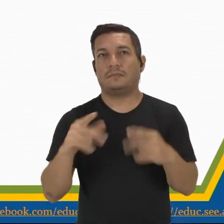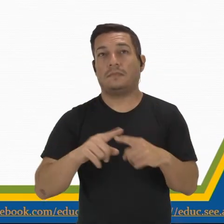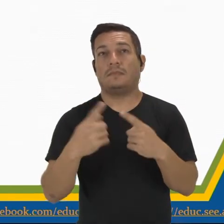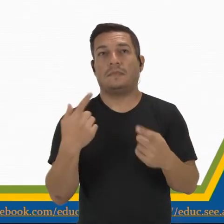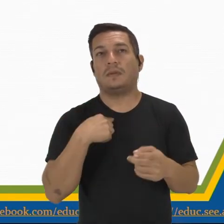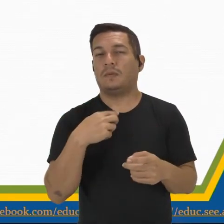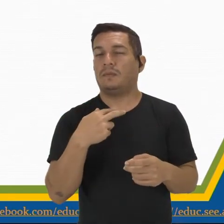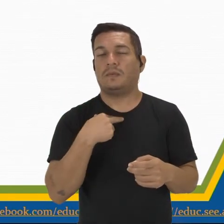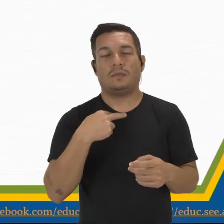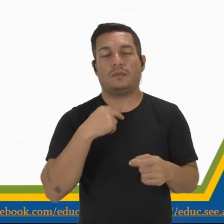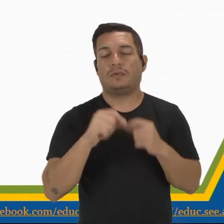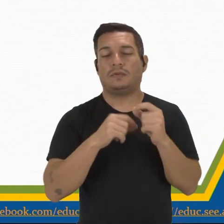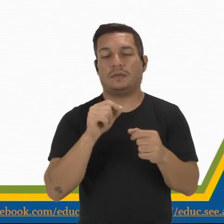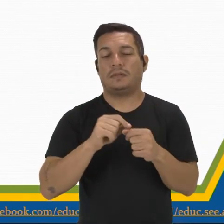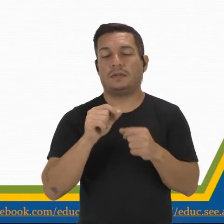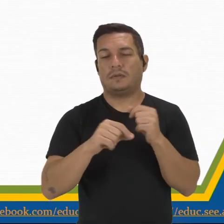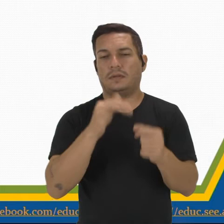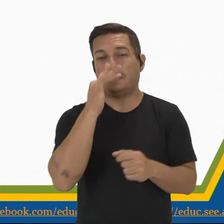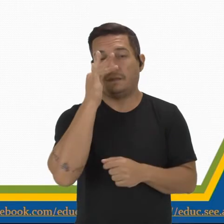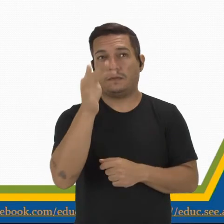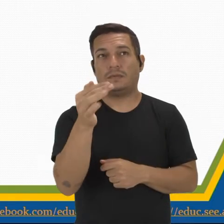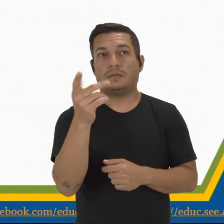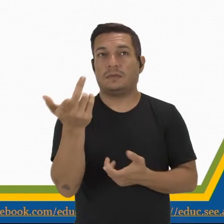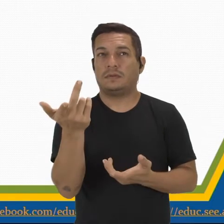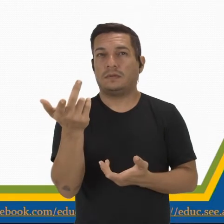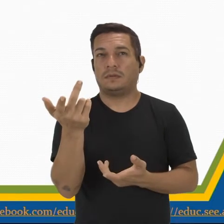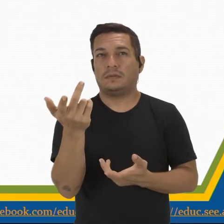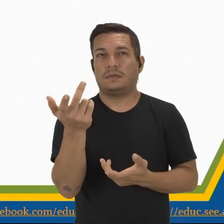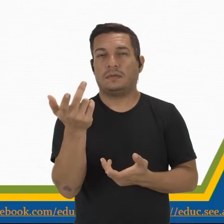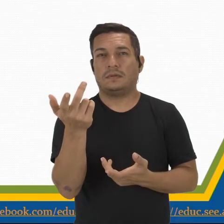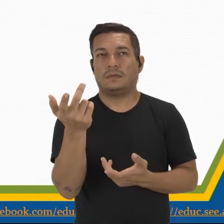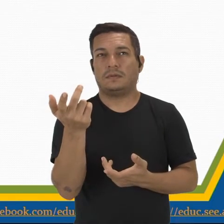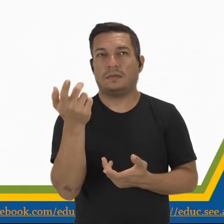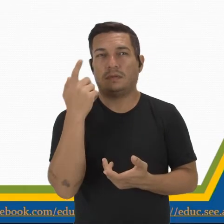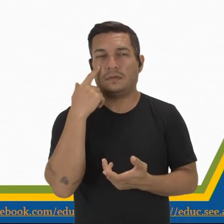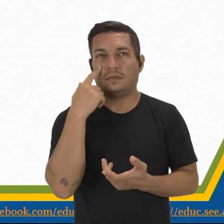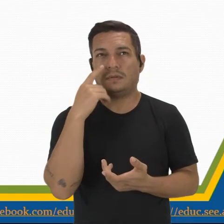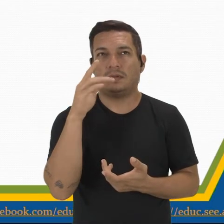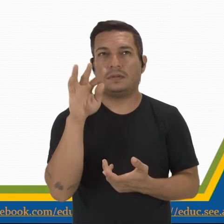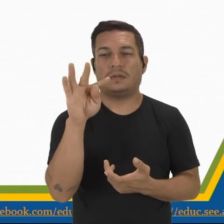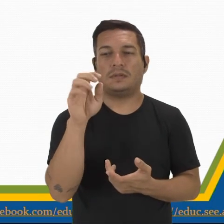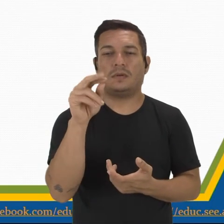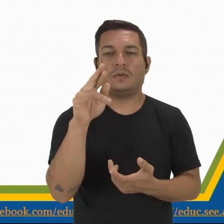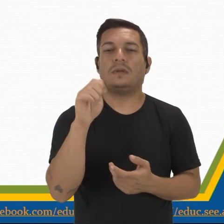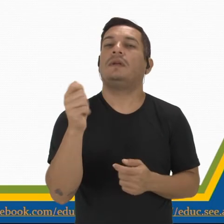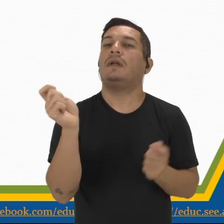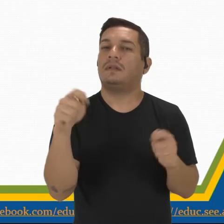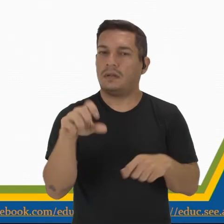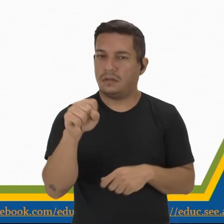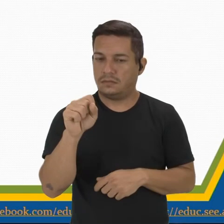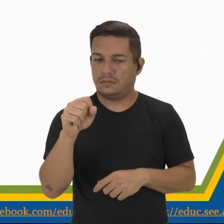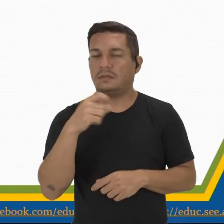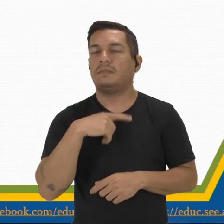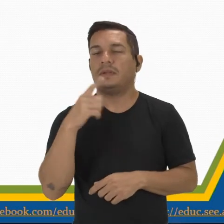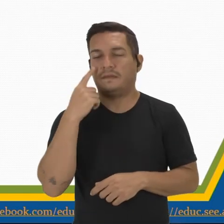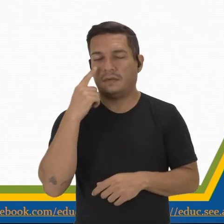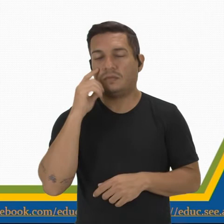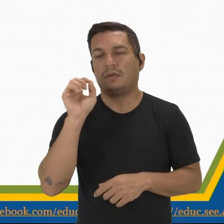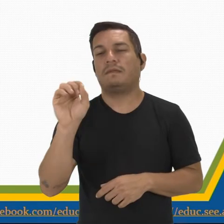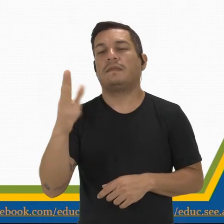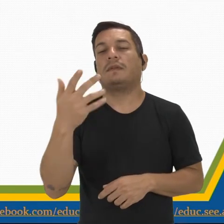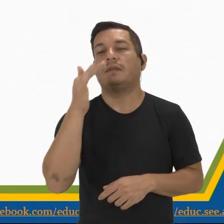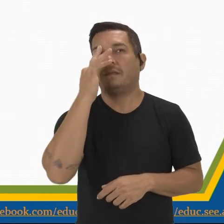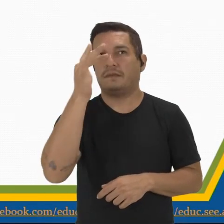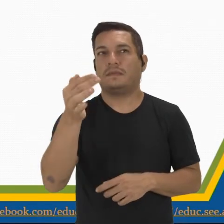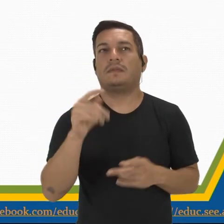descreve regularidades de fenômenos naturais, mas não permite fazer previsões sobre elas. Opa! Uma teoria permite